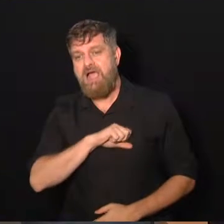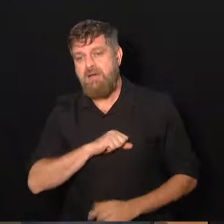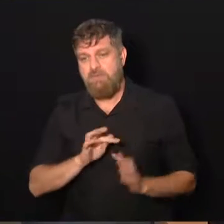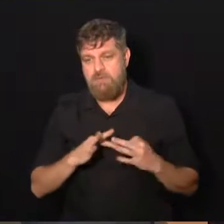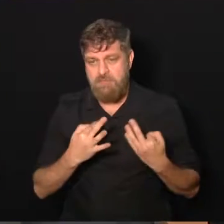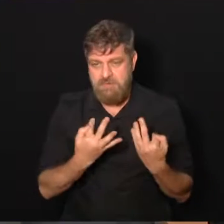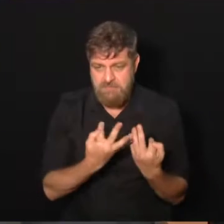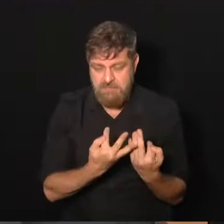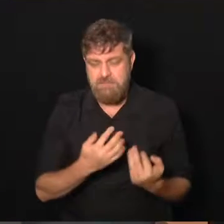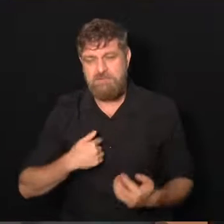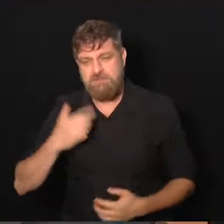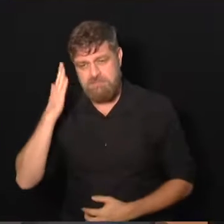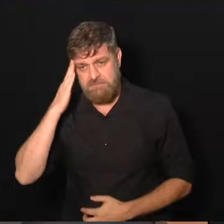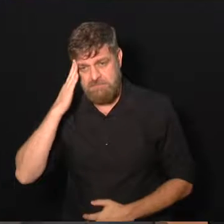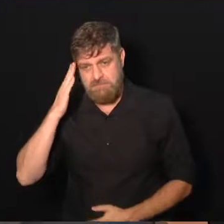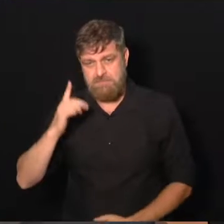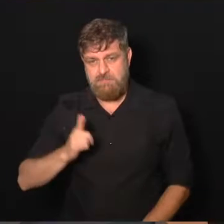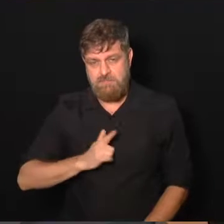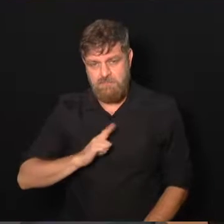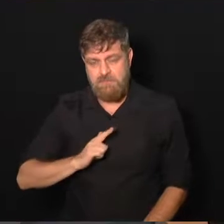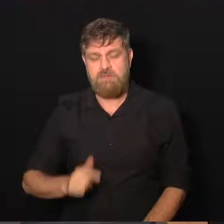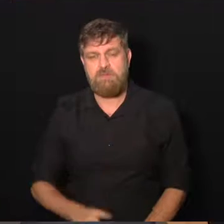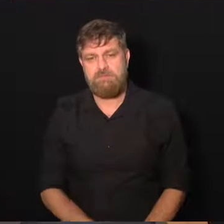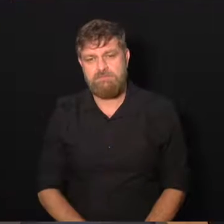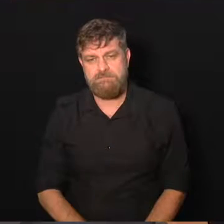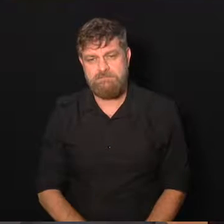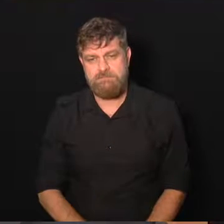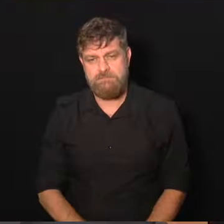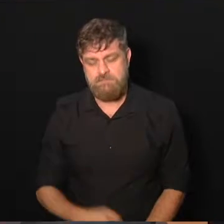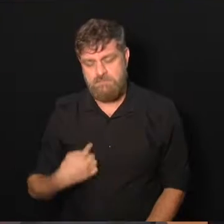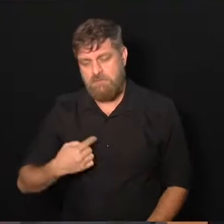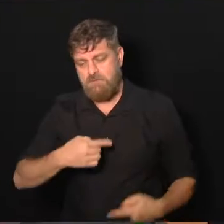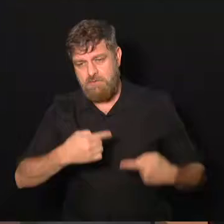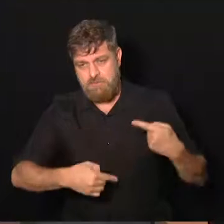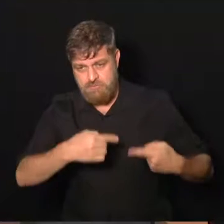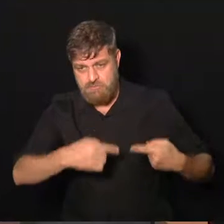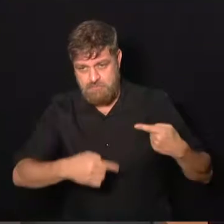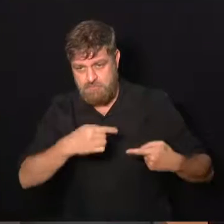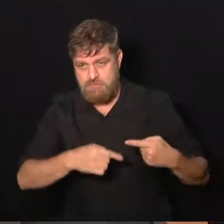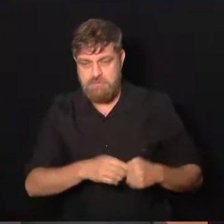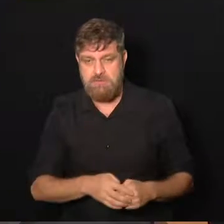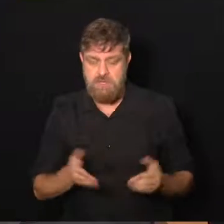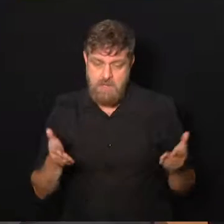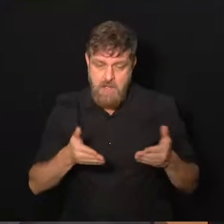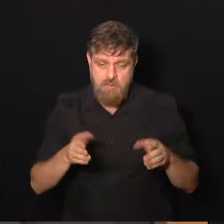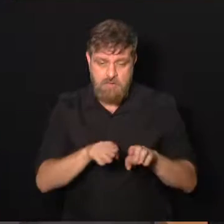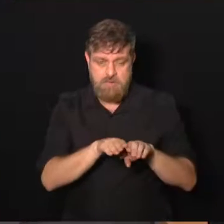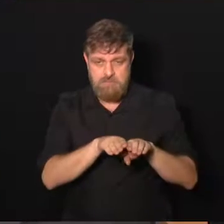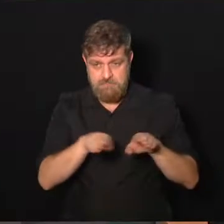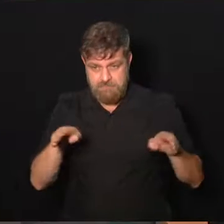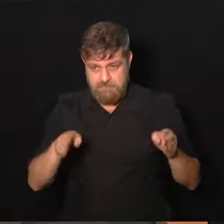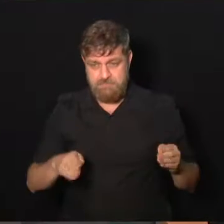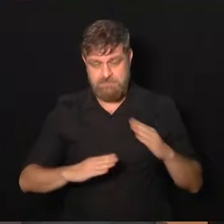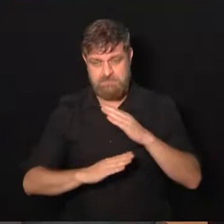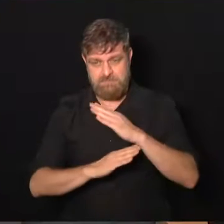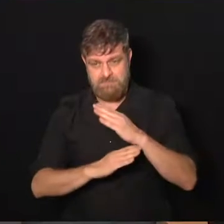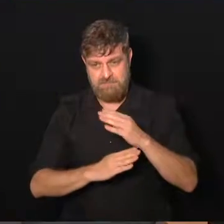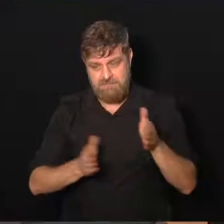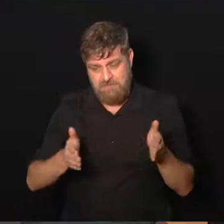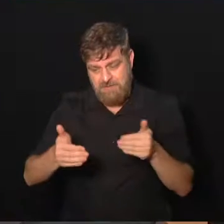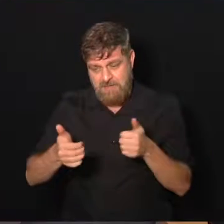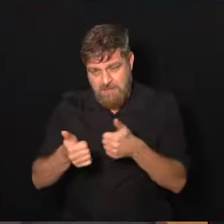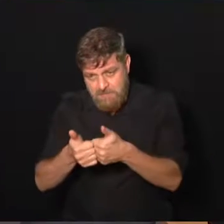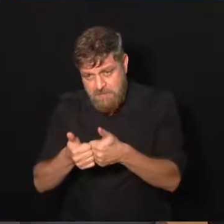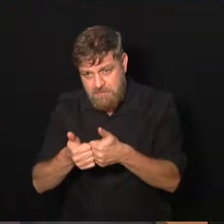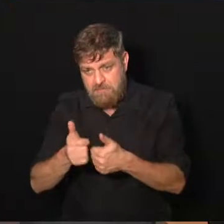pelos animais e a gente vai discutir isso daqui na mesa do plenarinho e com certeza vai